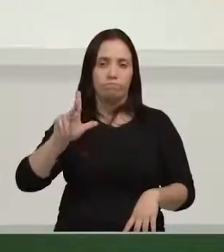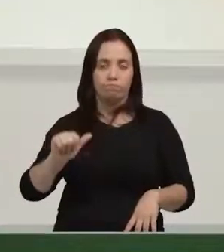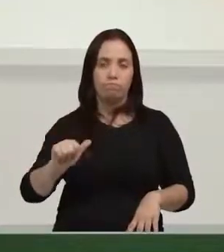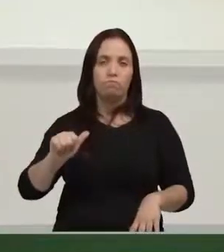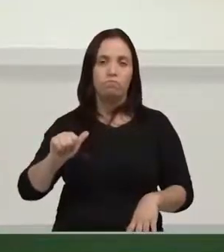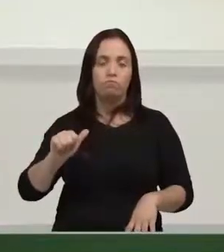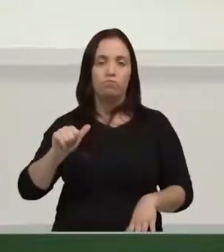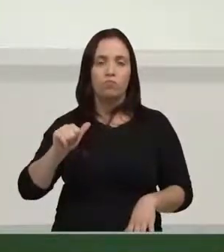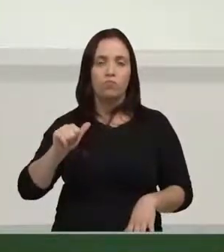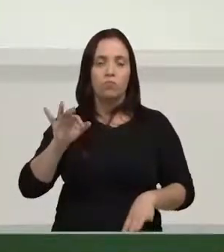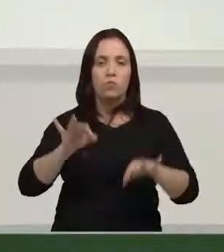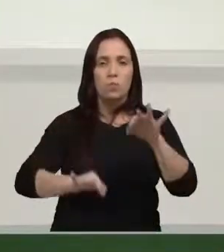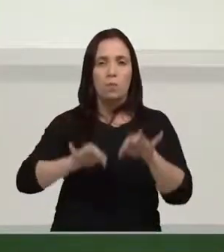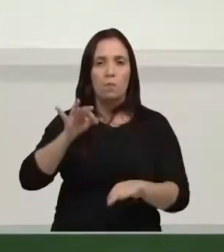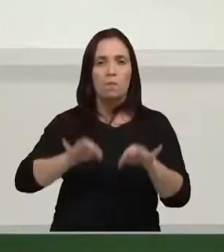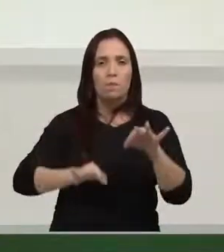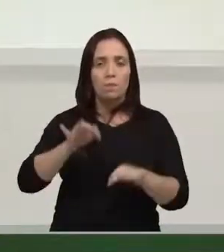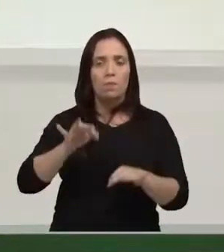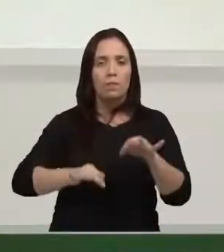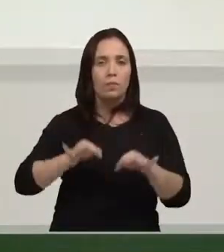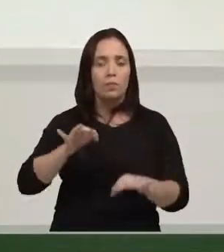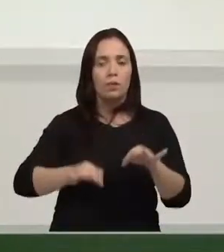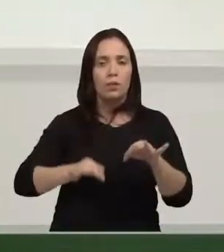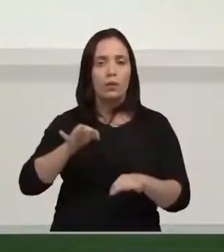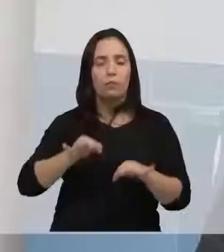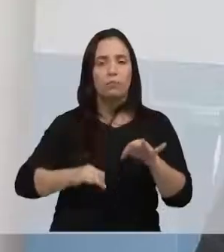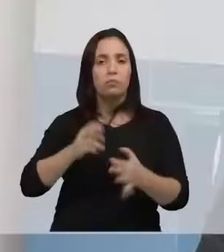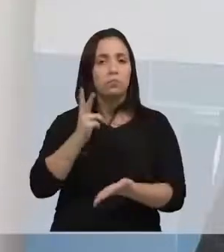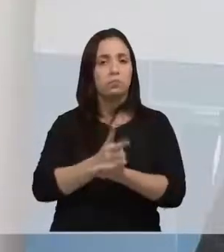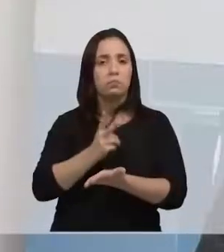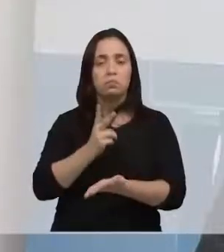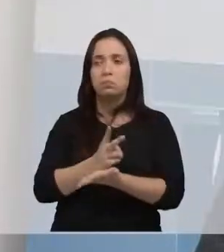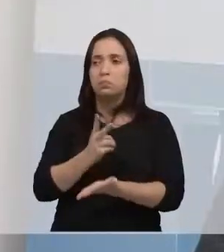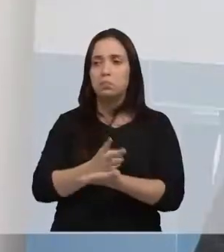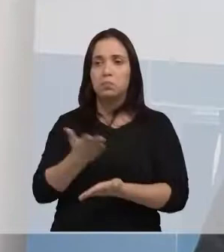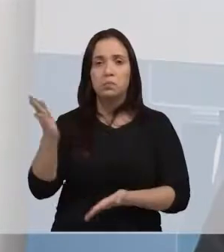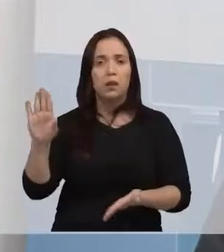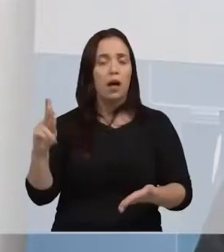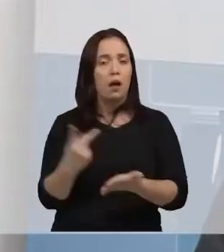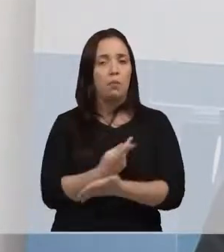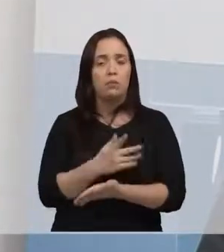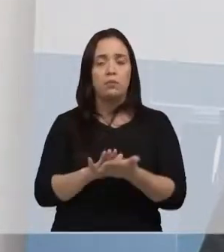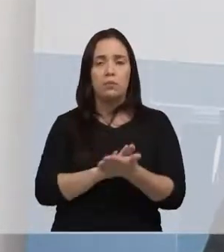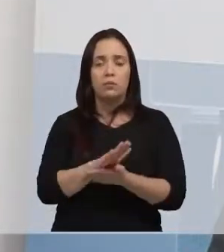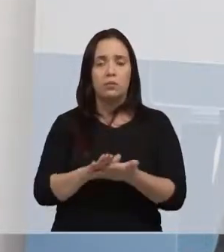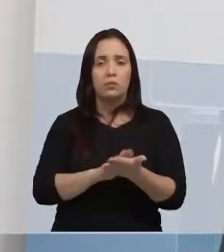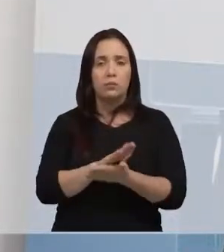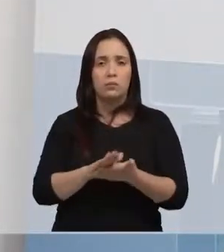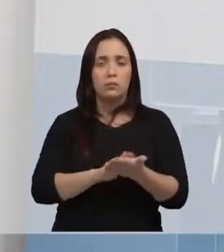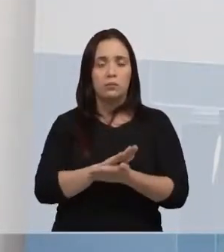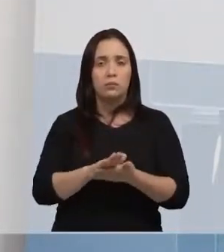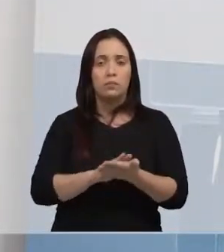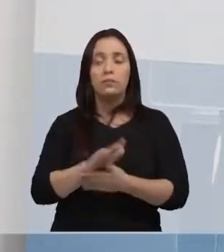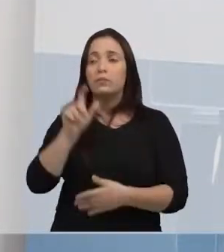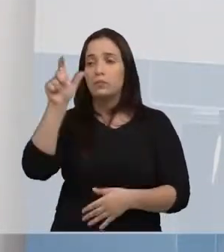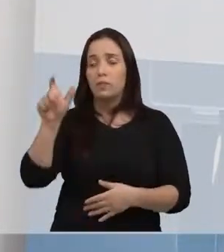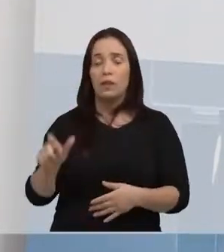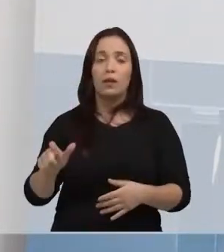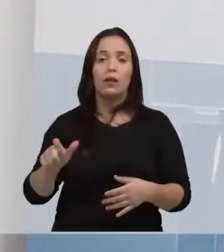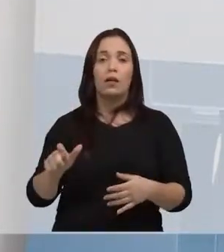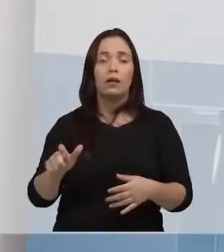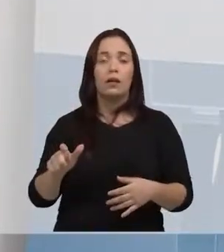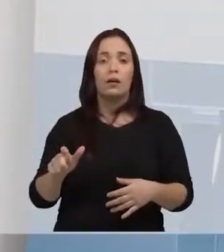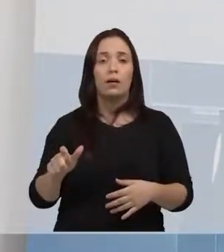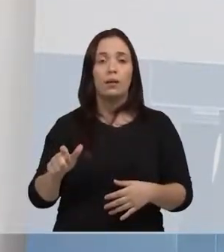a justiça tomasse outra posição, ou seja, não aconteceu. A figura de preso político está